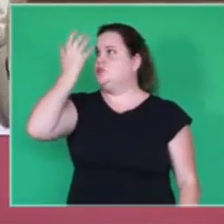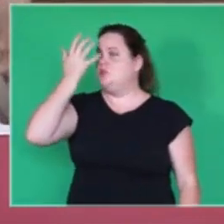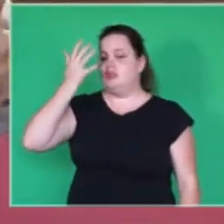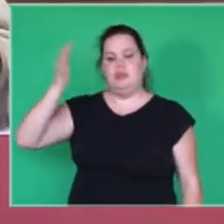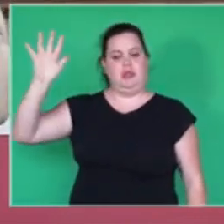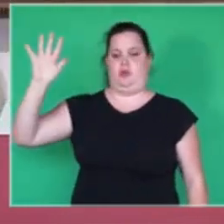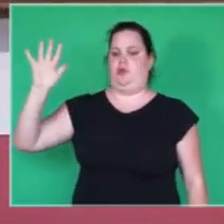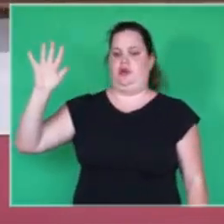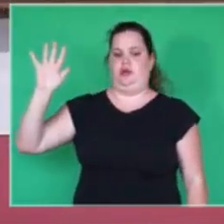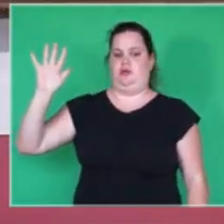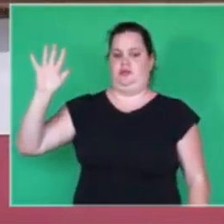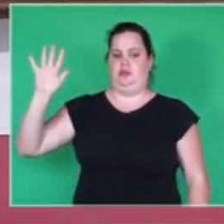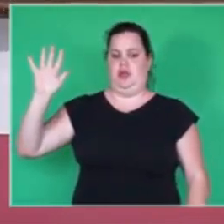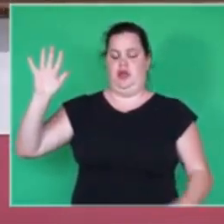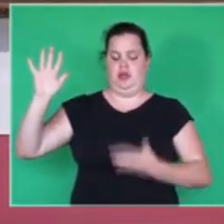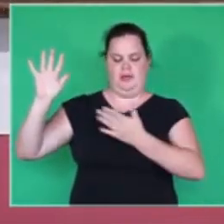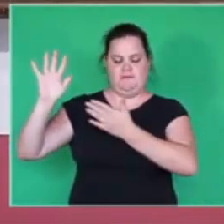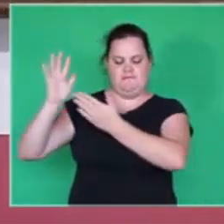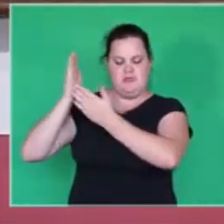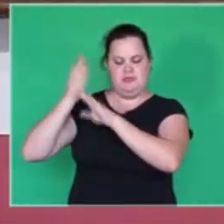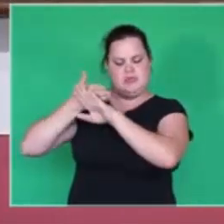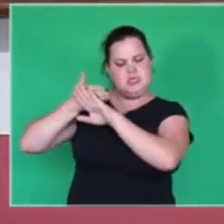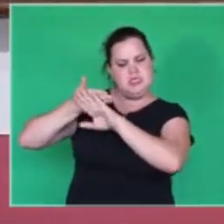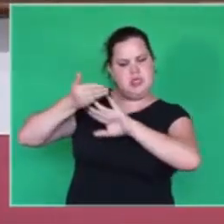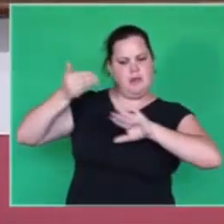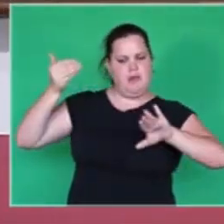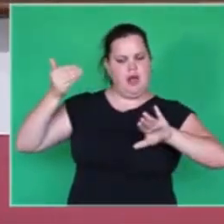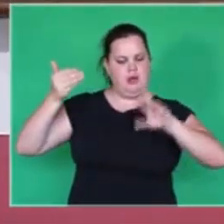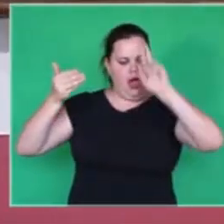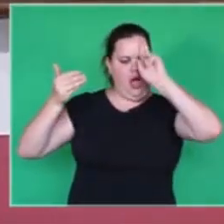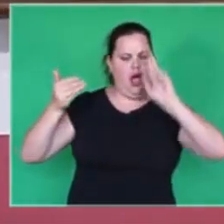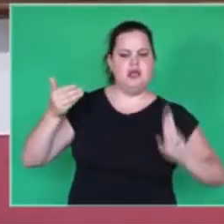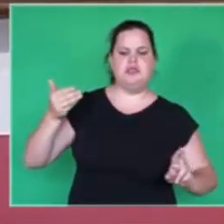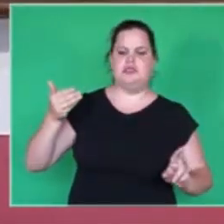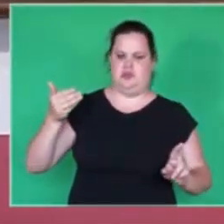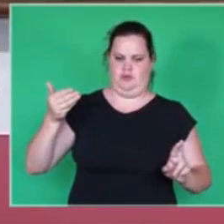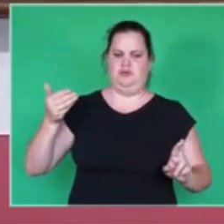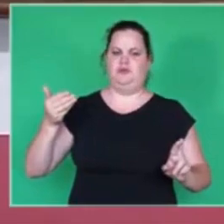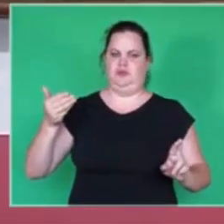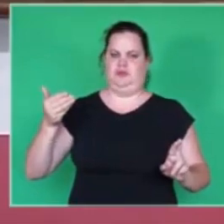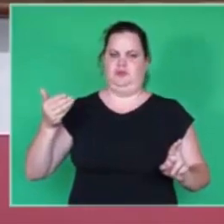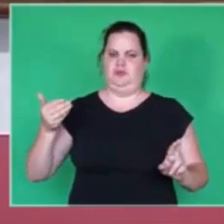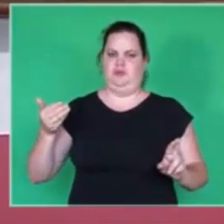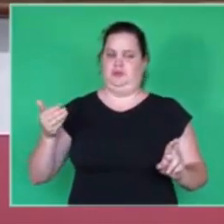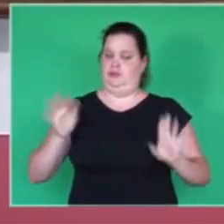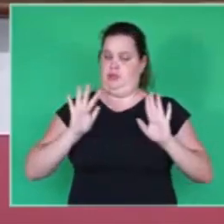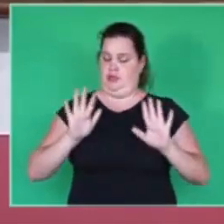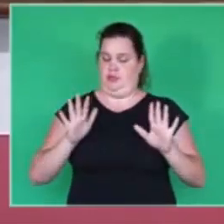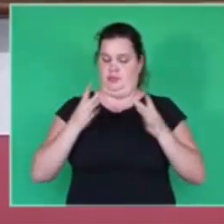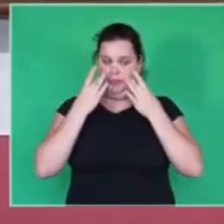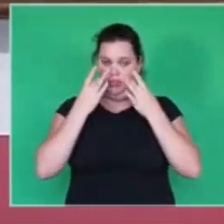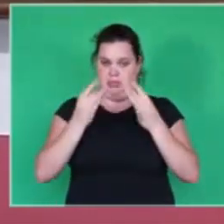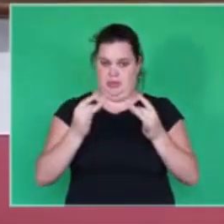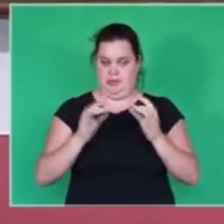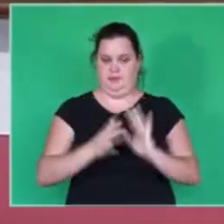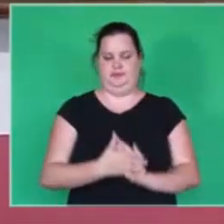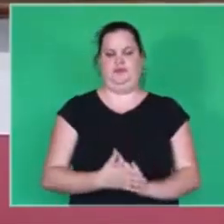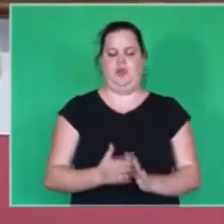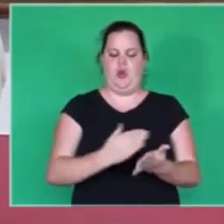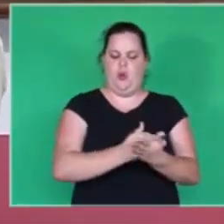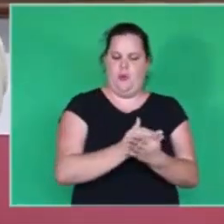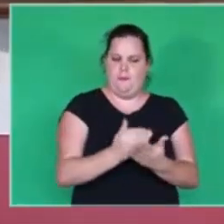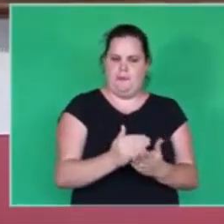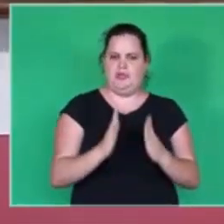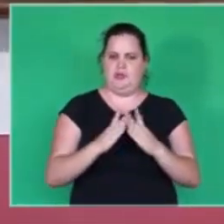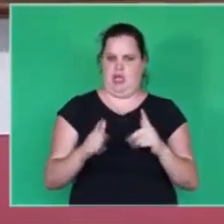é da razão. Então, a filosofia. Vamos então, o começo da igreja, os